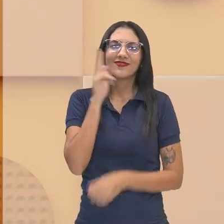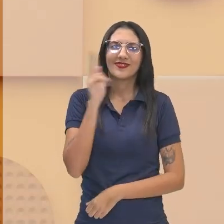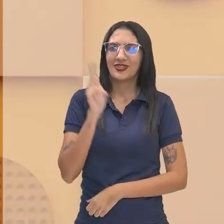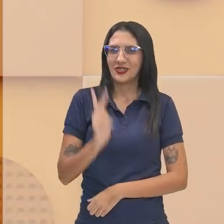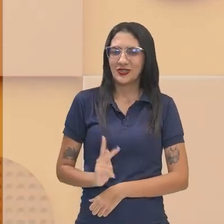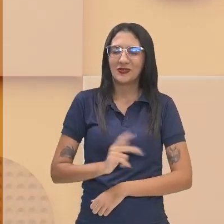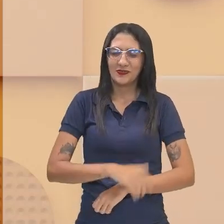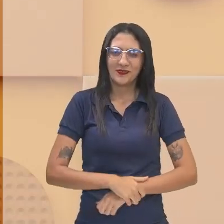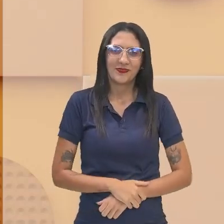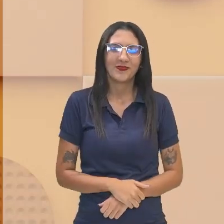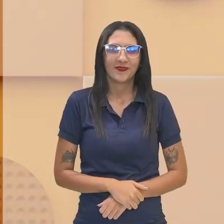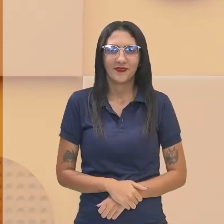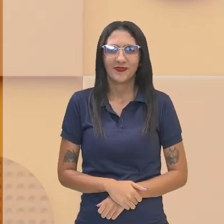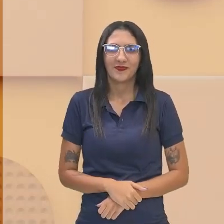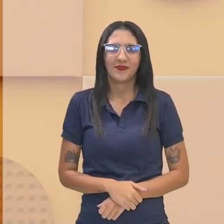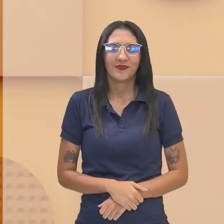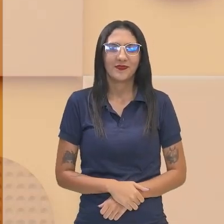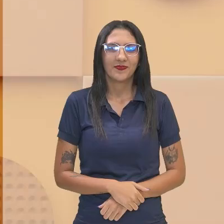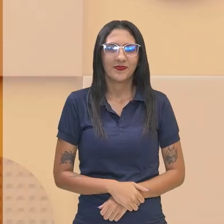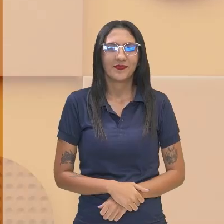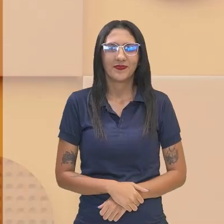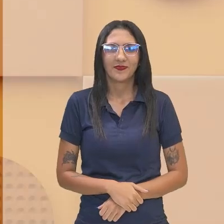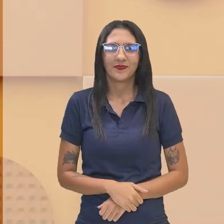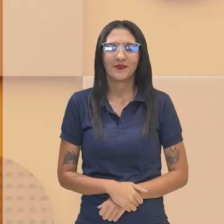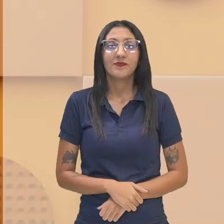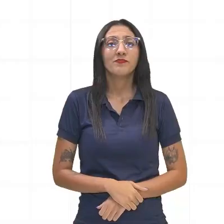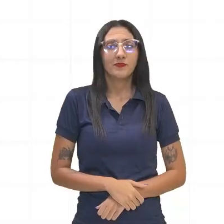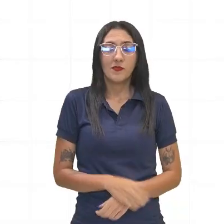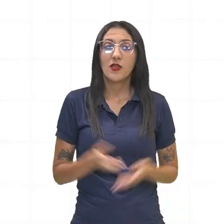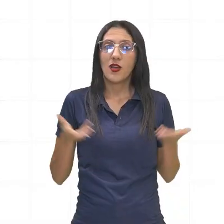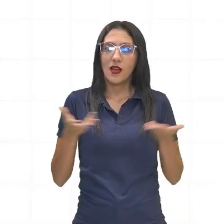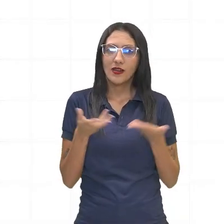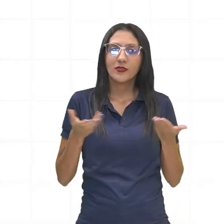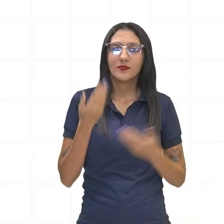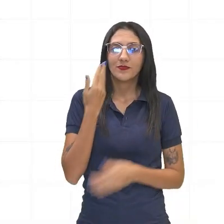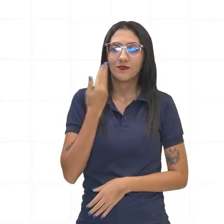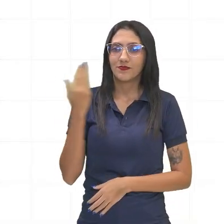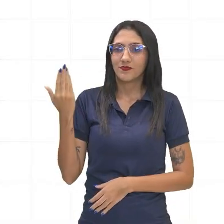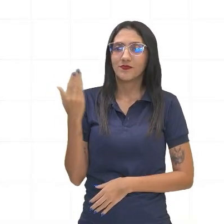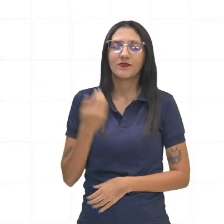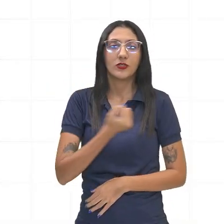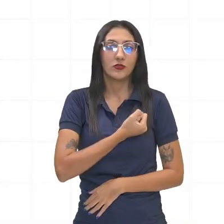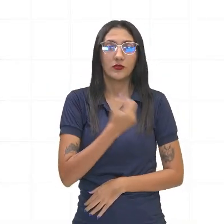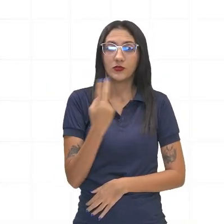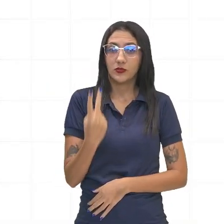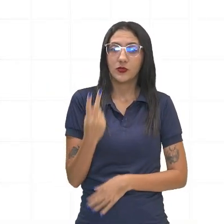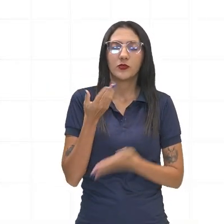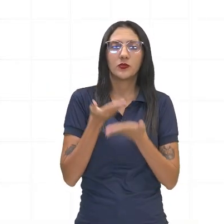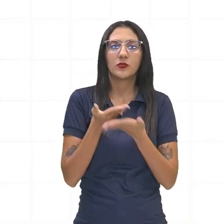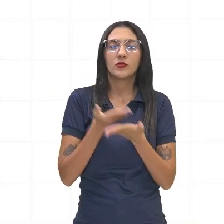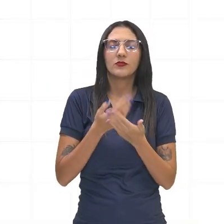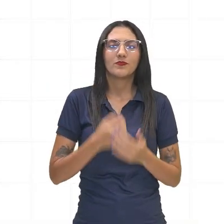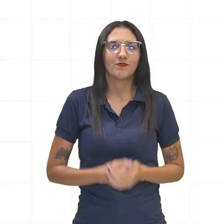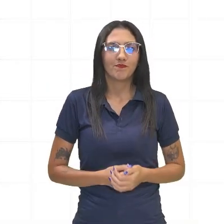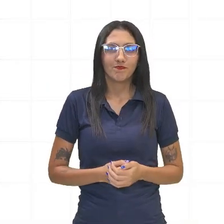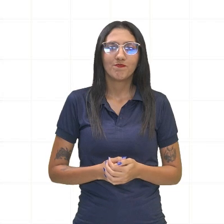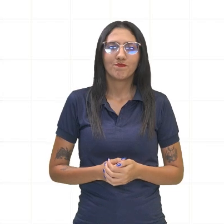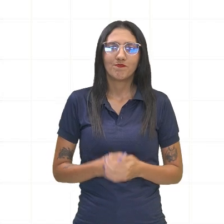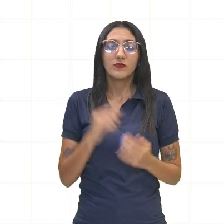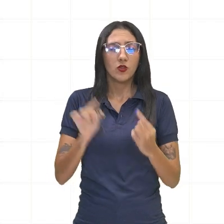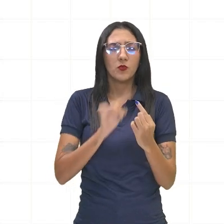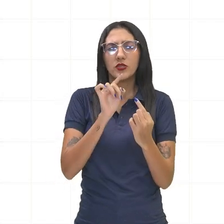História. Olha só, nós teremos agora, na aula de número 2, o objeto